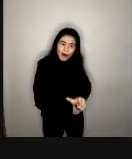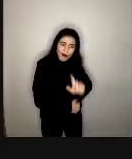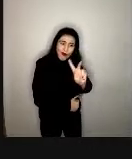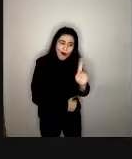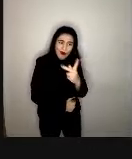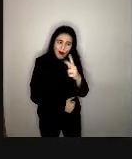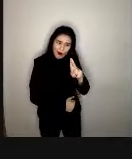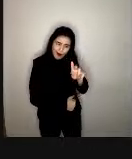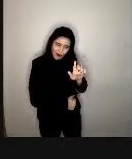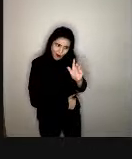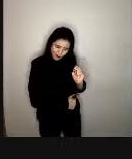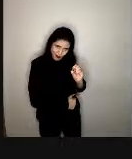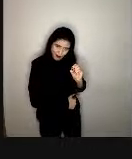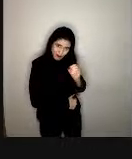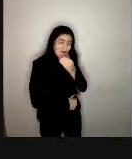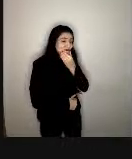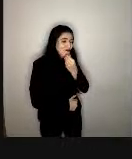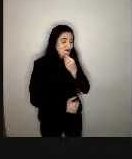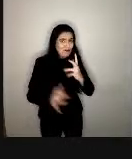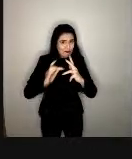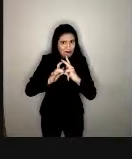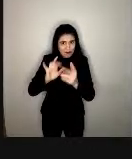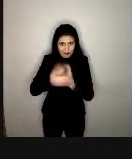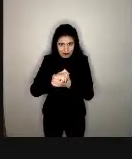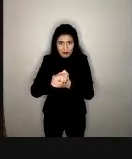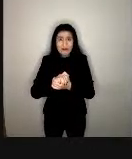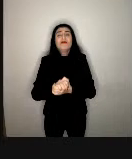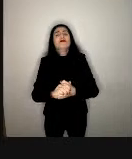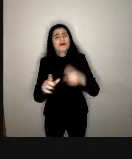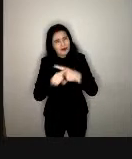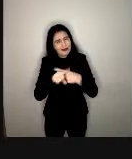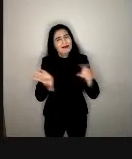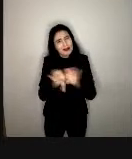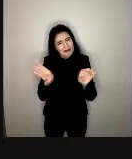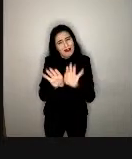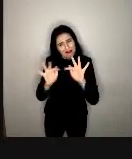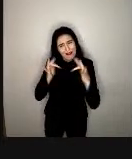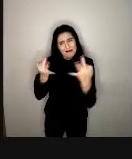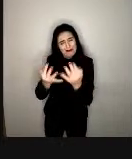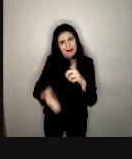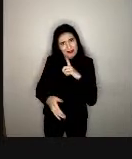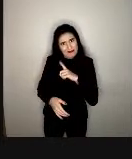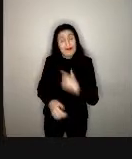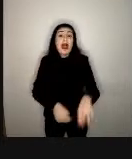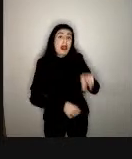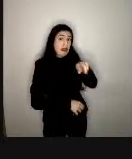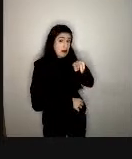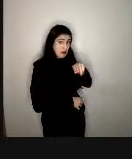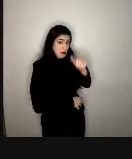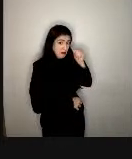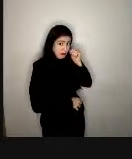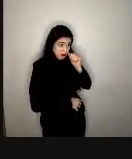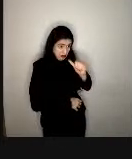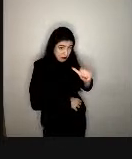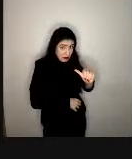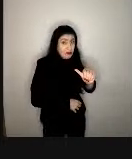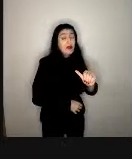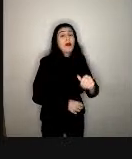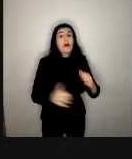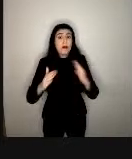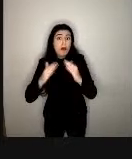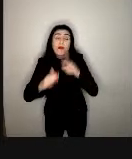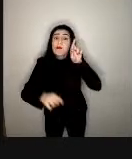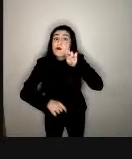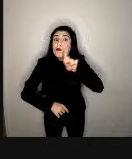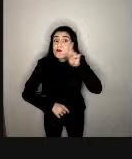companheirão, porque ele já tinha vivido vários casos de câncer na família. A minha irmã teve que se virar sozinha, ela mora nos Estados Unidos, ela